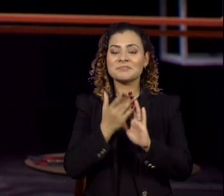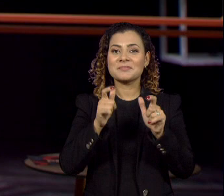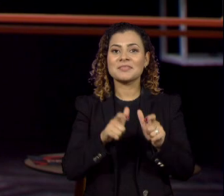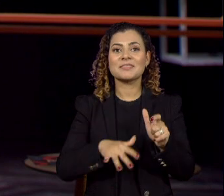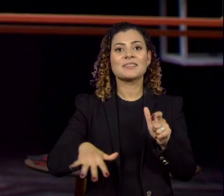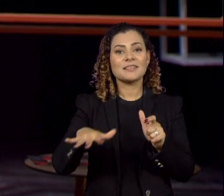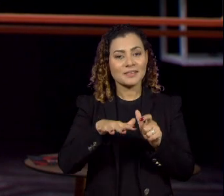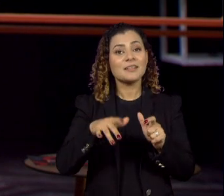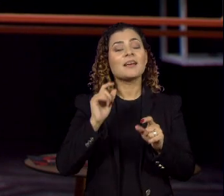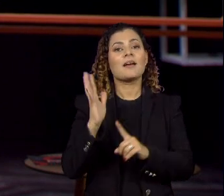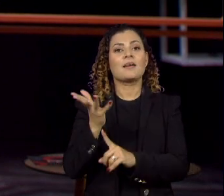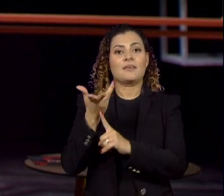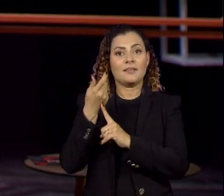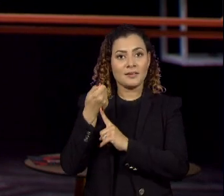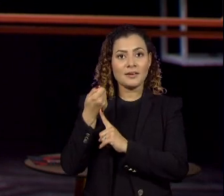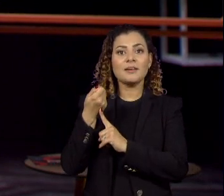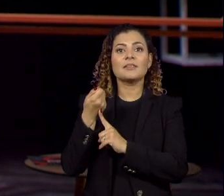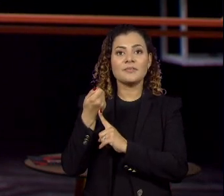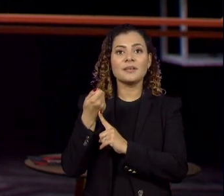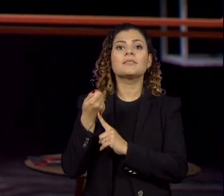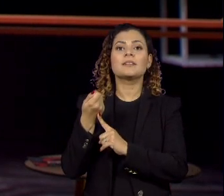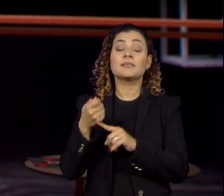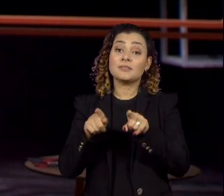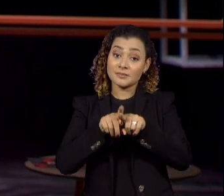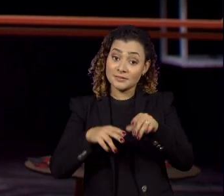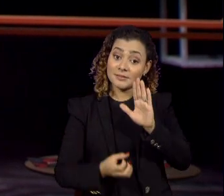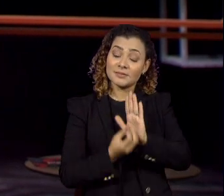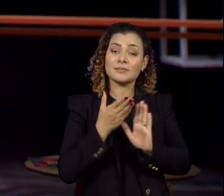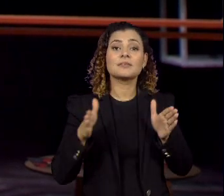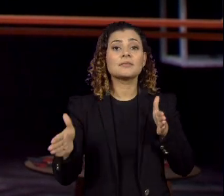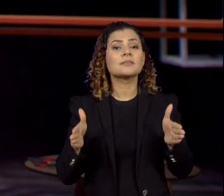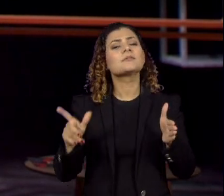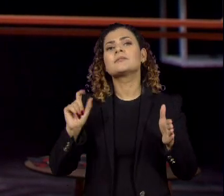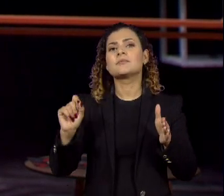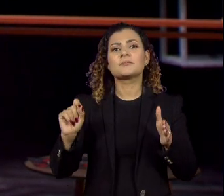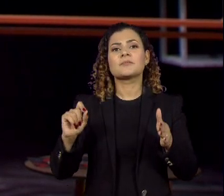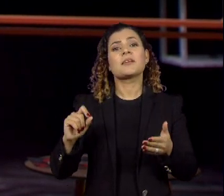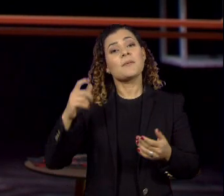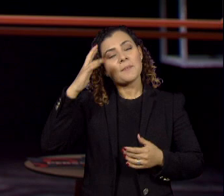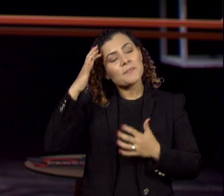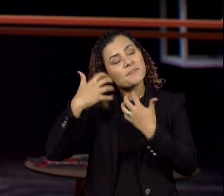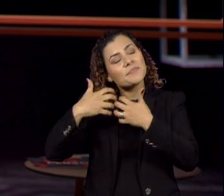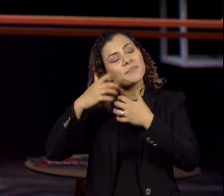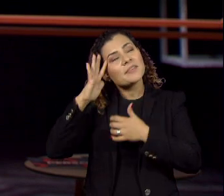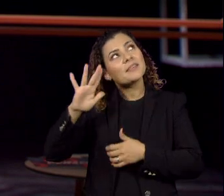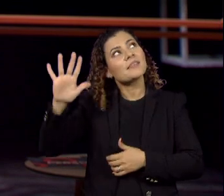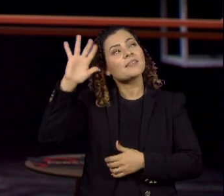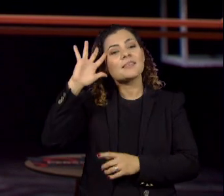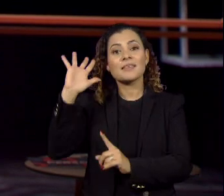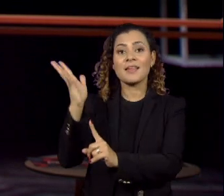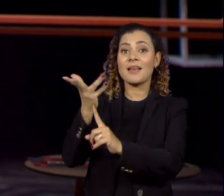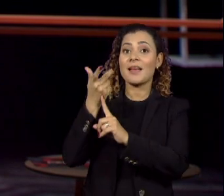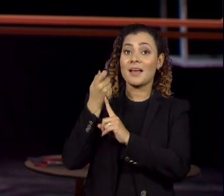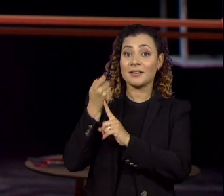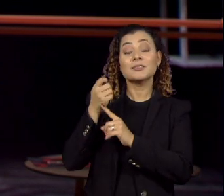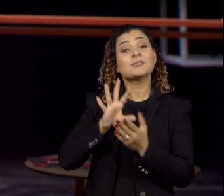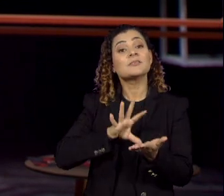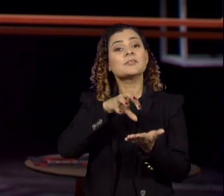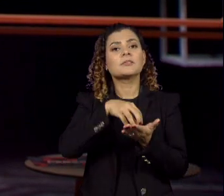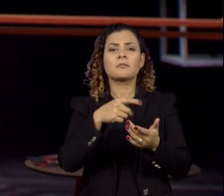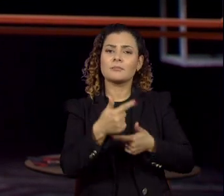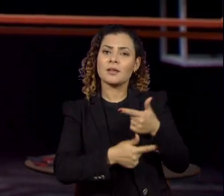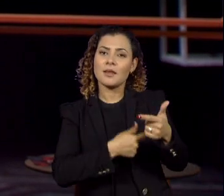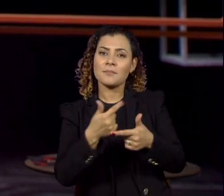de atividades artísticas. Um espaço que seria a consagração do seu pensamento sobre a arte. Um centro de